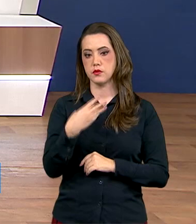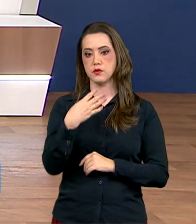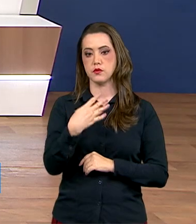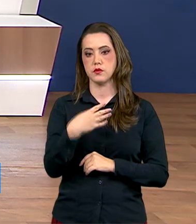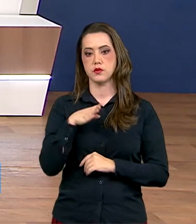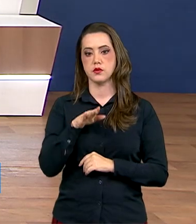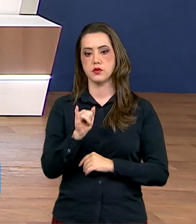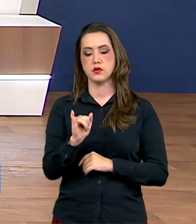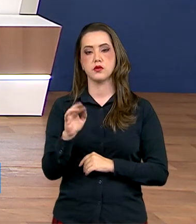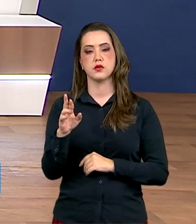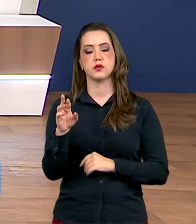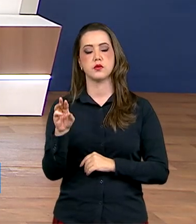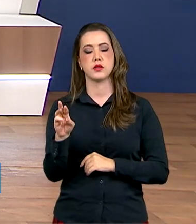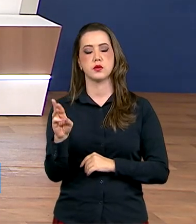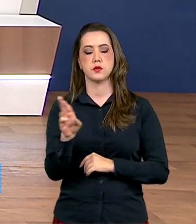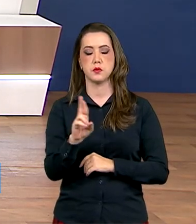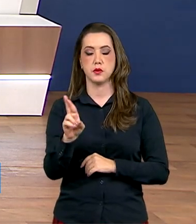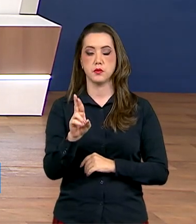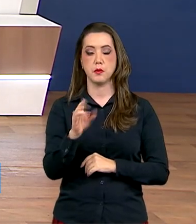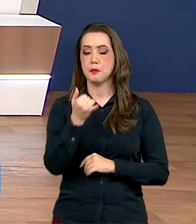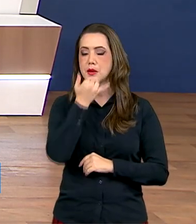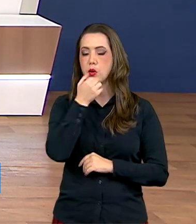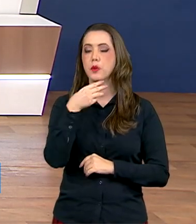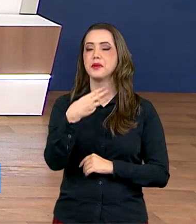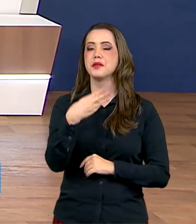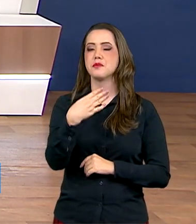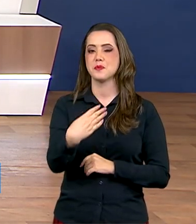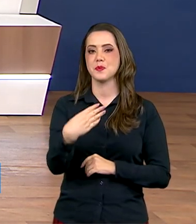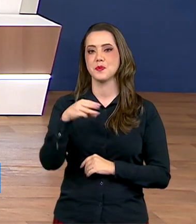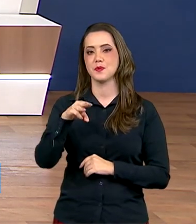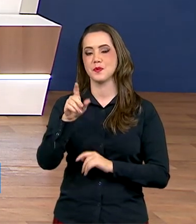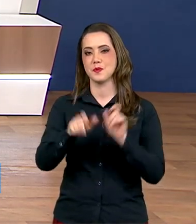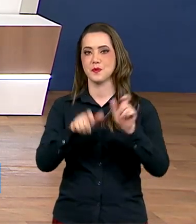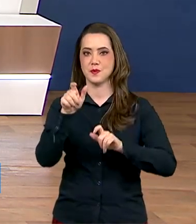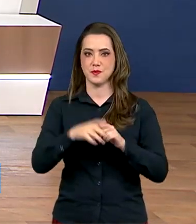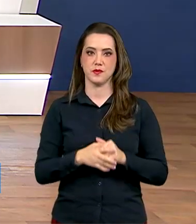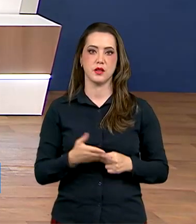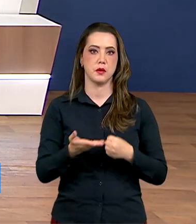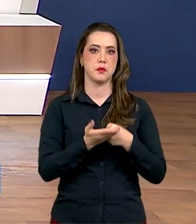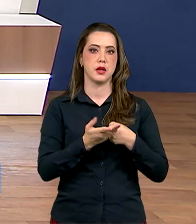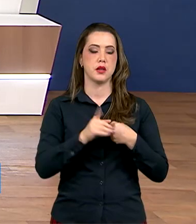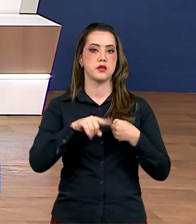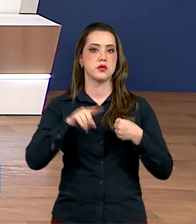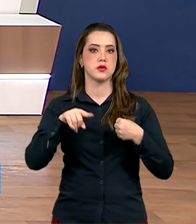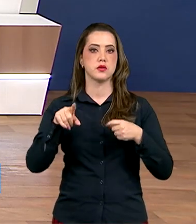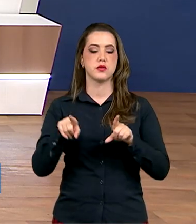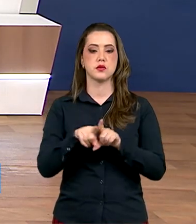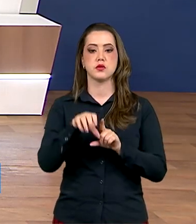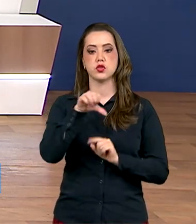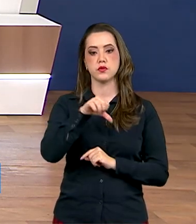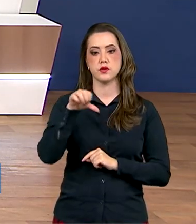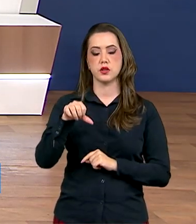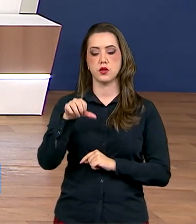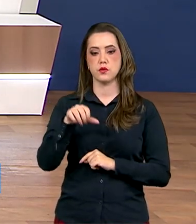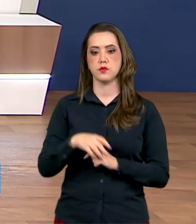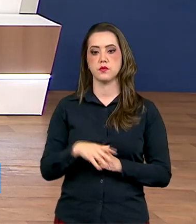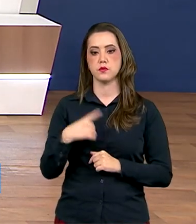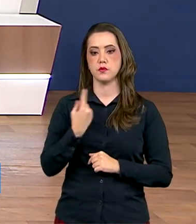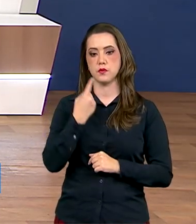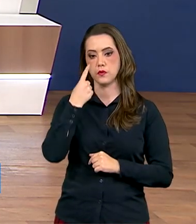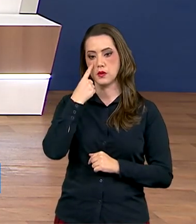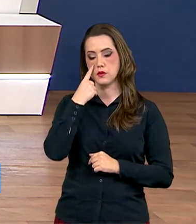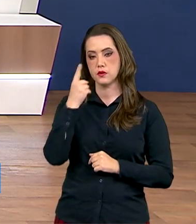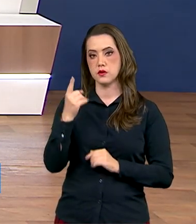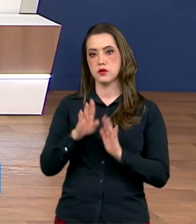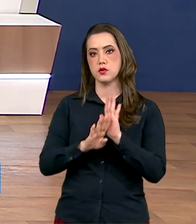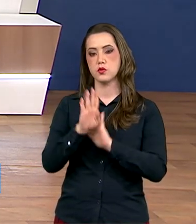34 milhões. A média móvel de mortes, se a gente vê agora, ela está em 99. Vamos dar uma olhadinha aqui no gráfico. É uma alta quando a